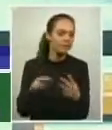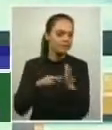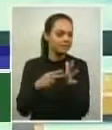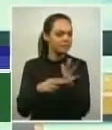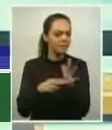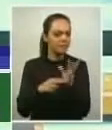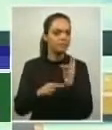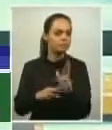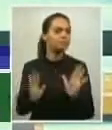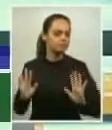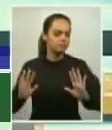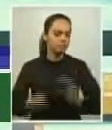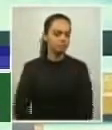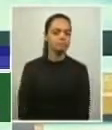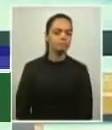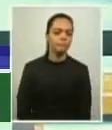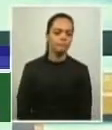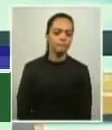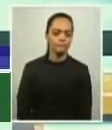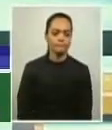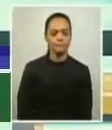definições de representação